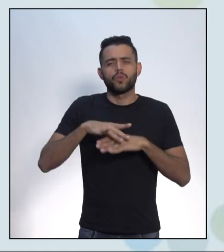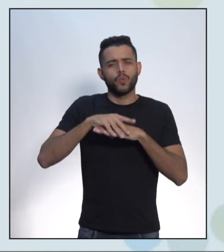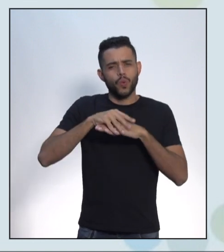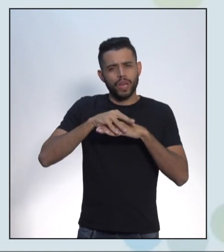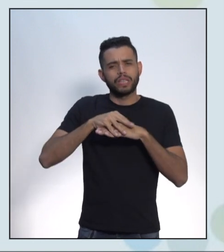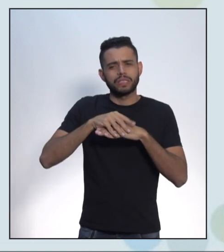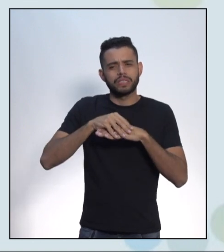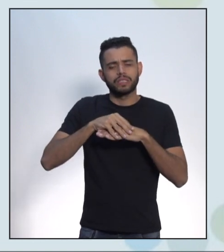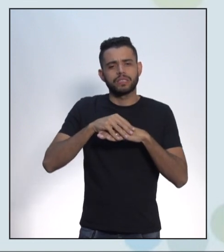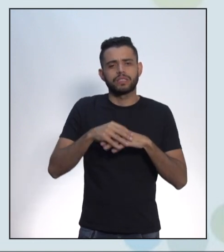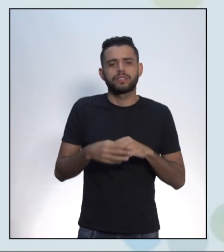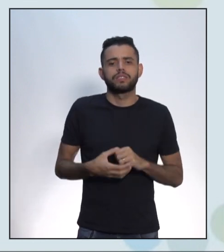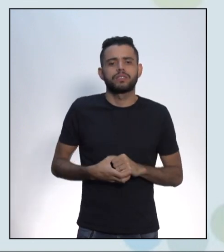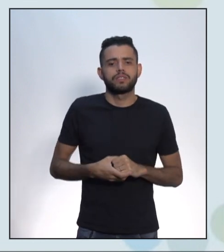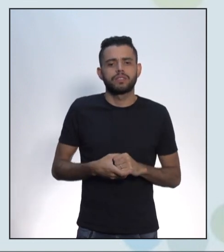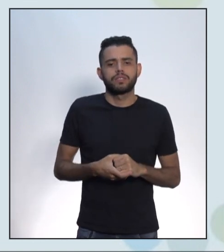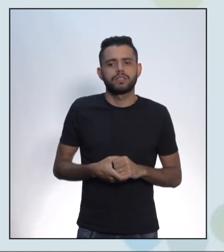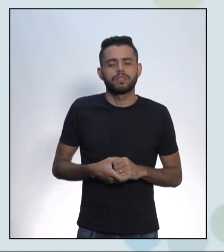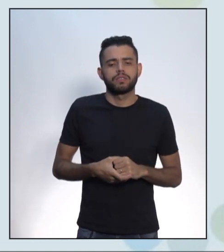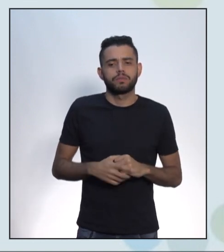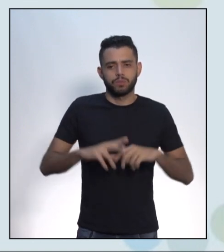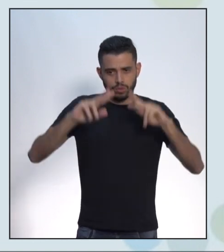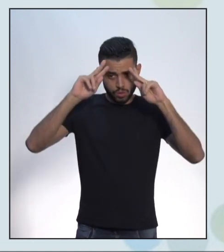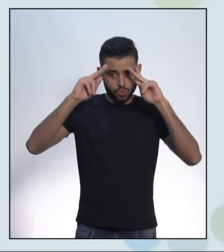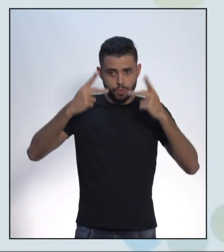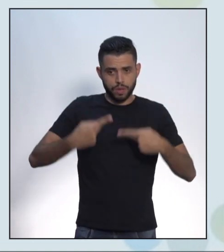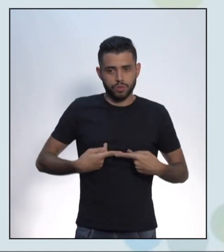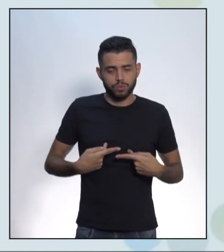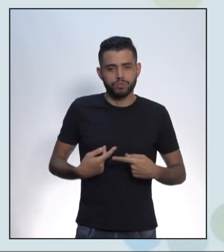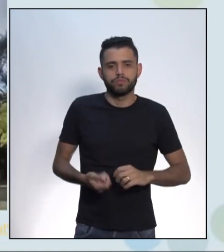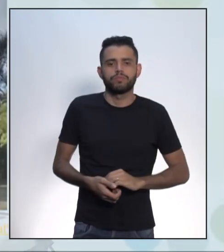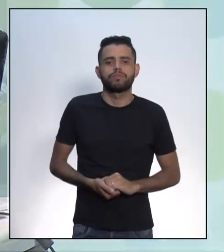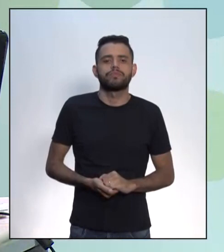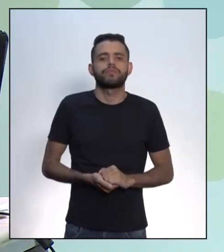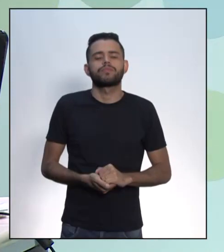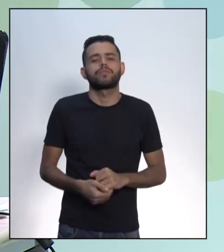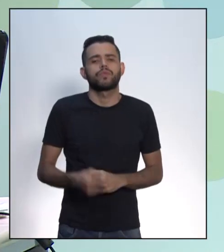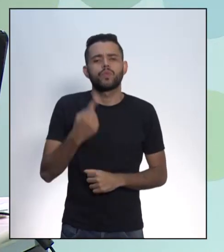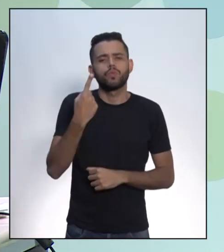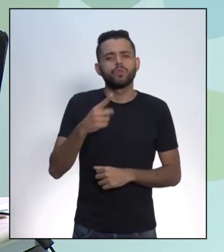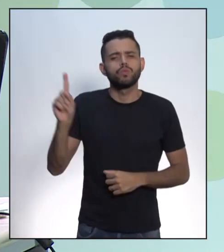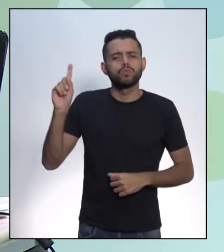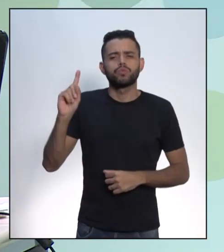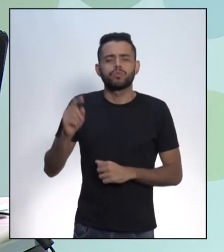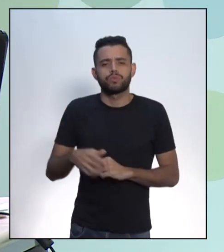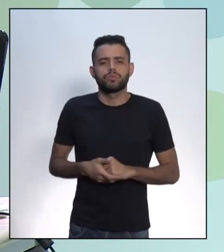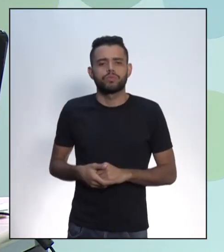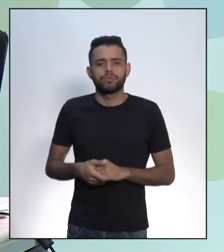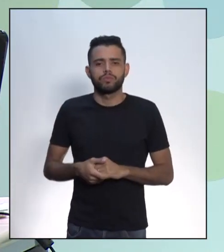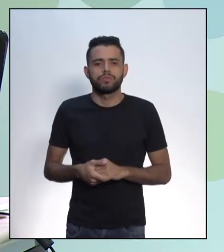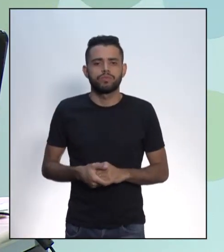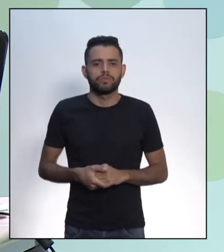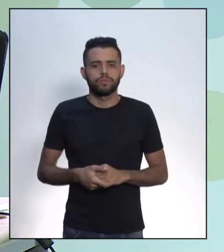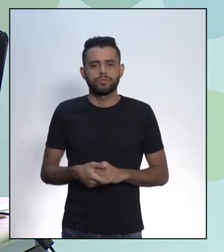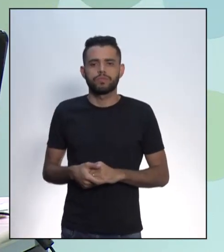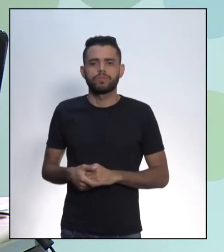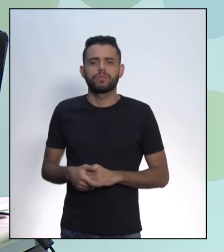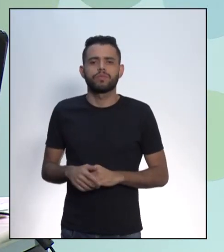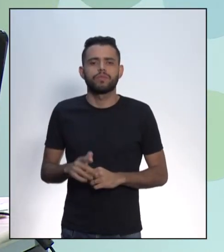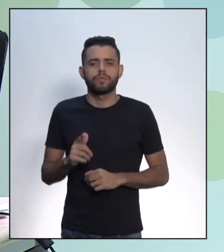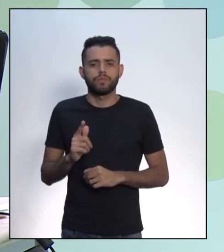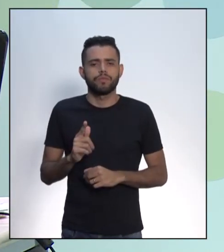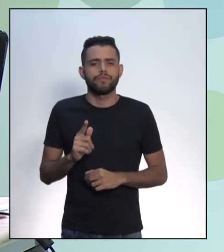tá? Para os seres humanos. E, por fim, nós vamos receber o quê? Na estação de